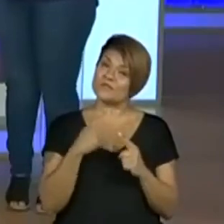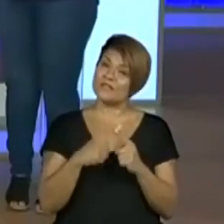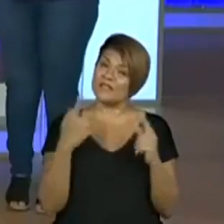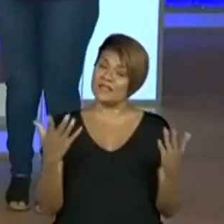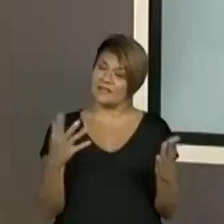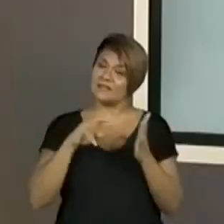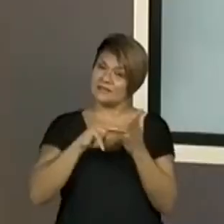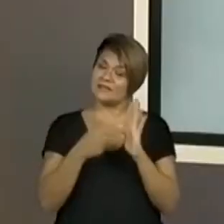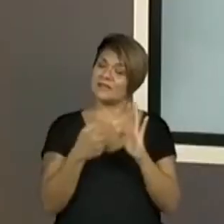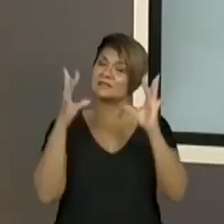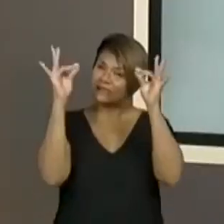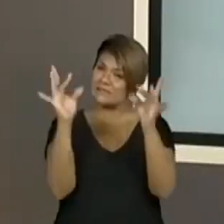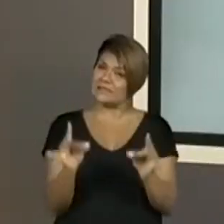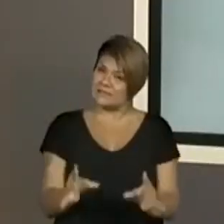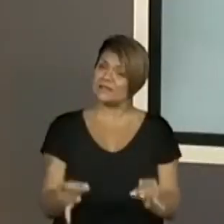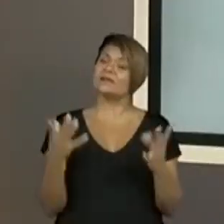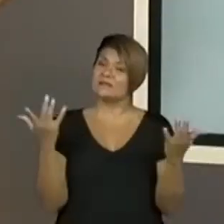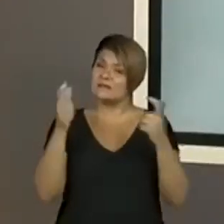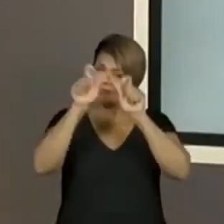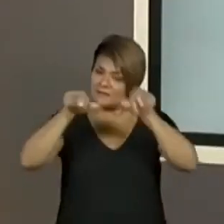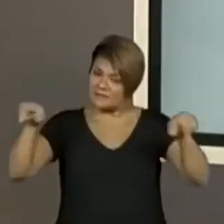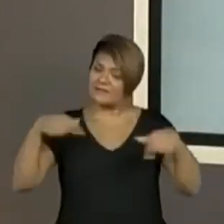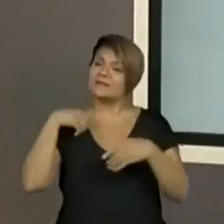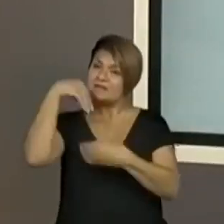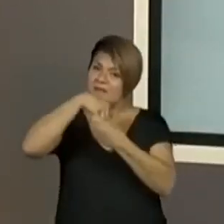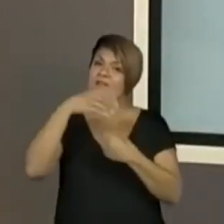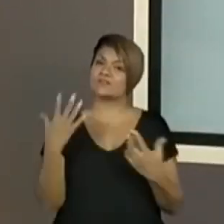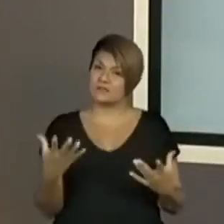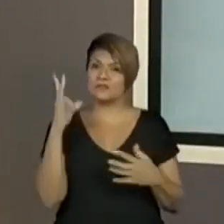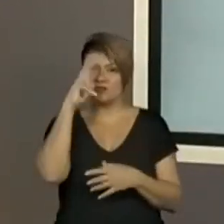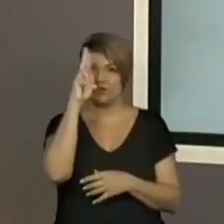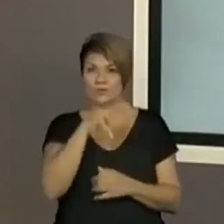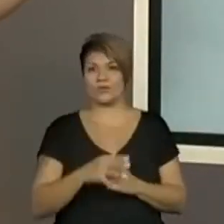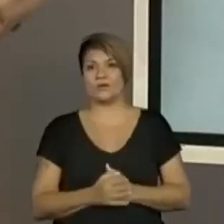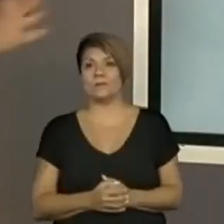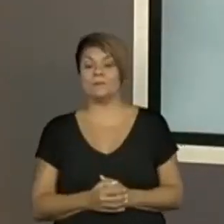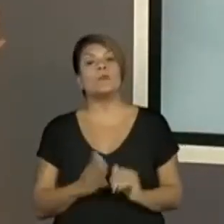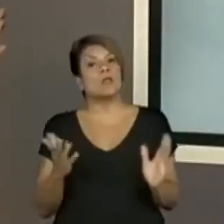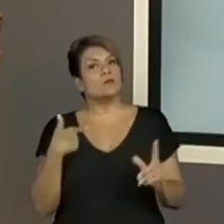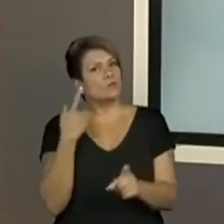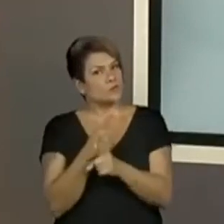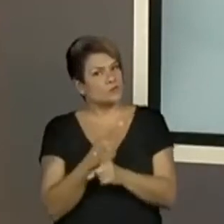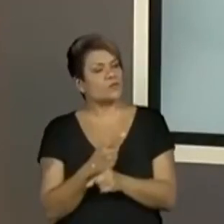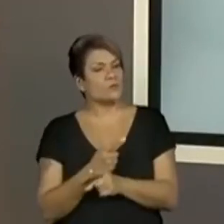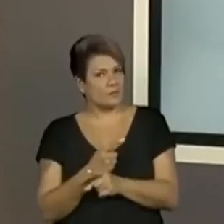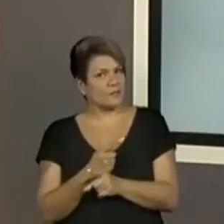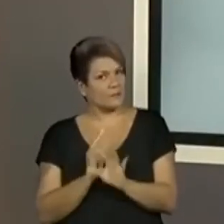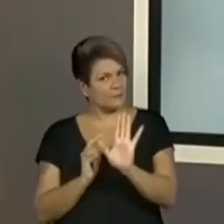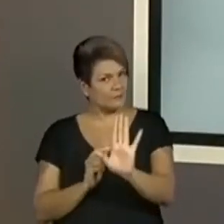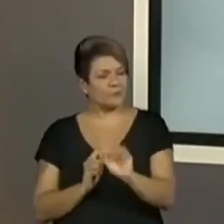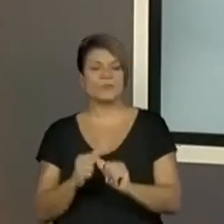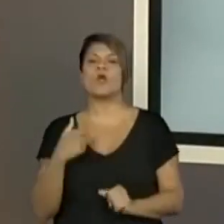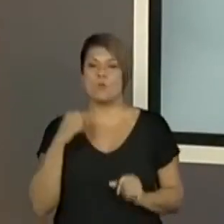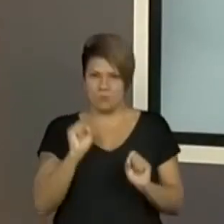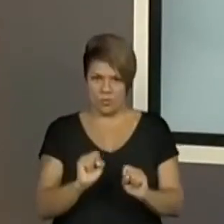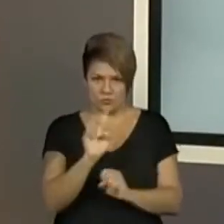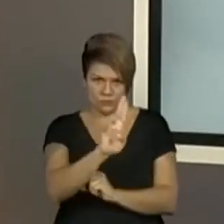cada elemento que tem aqui para a nossa história. Então vamos descobrir mais um pouquinho. Eu posso falar dos nomes desses